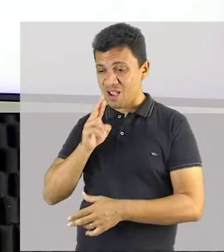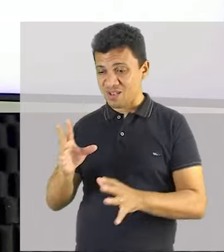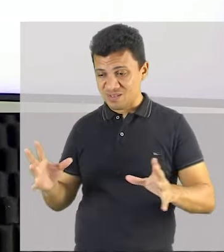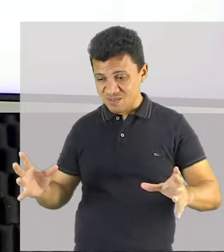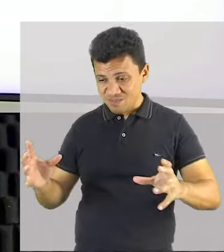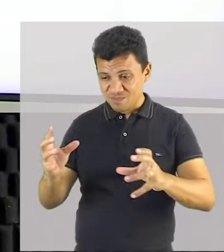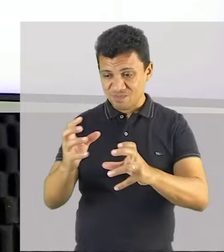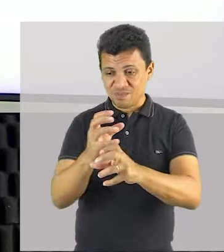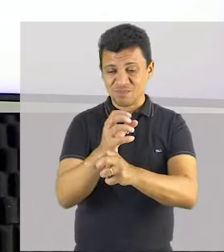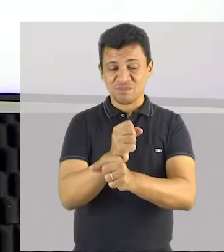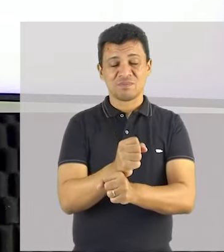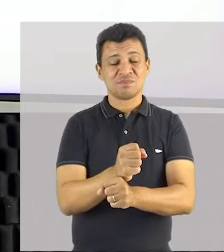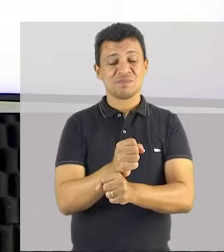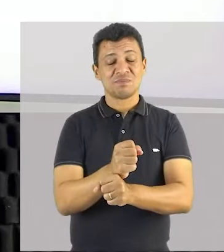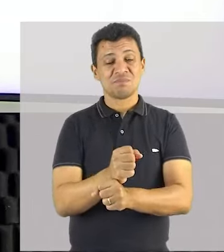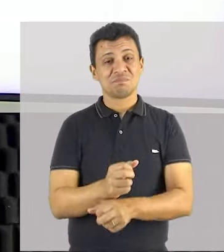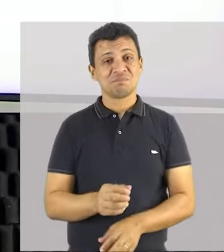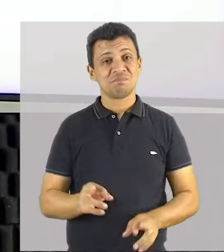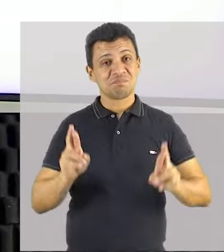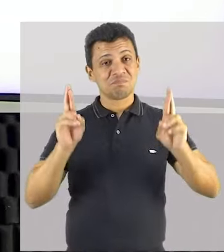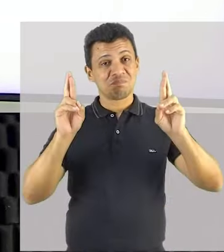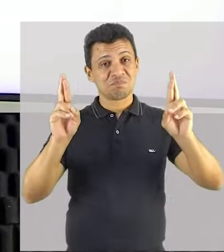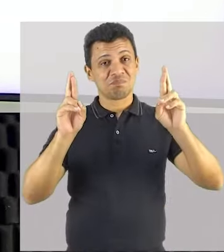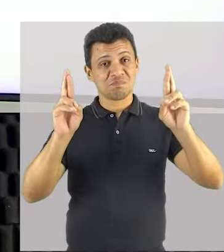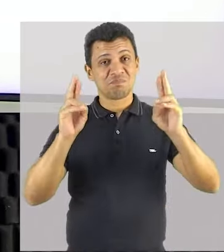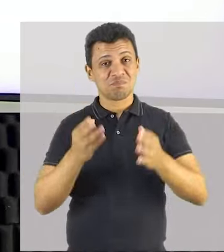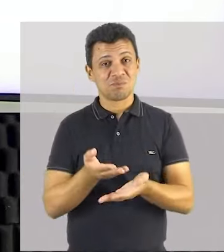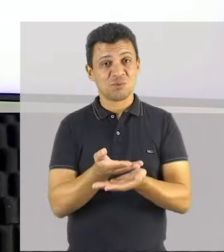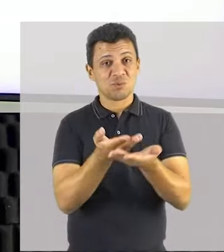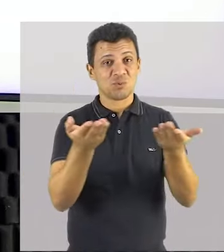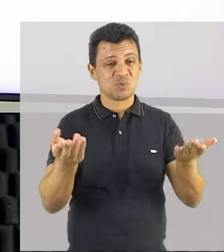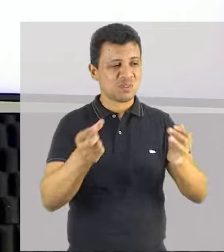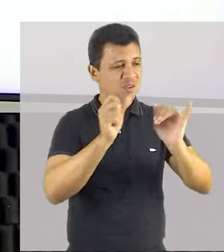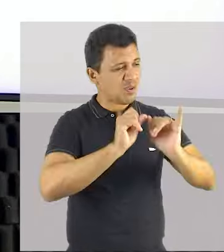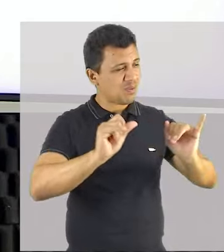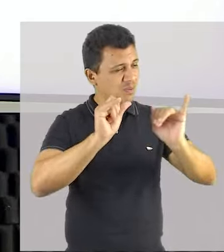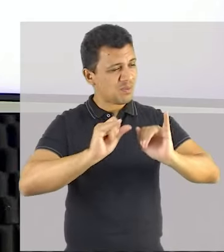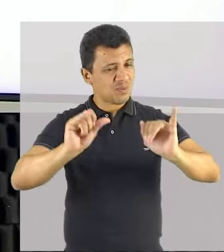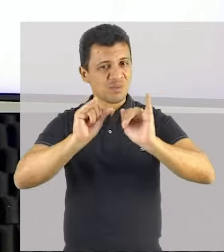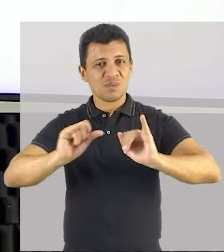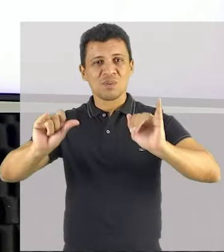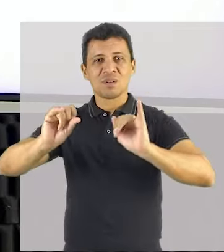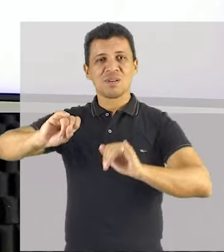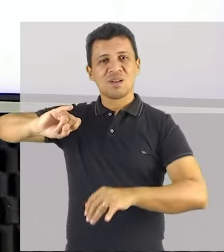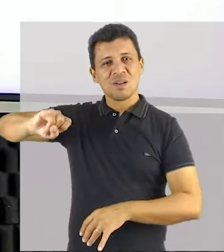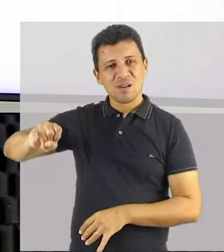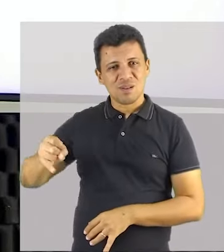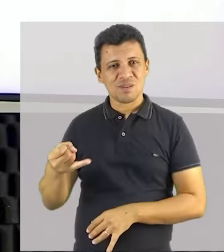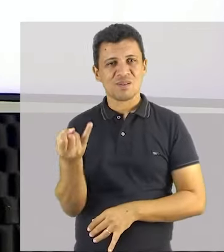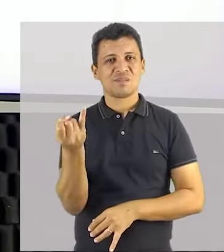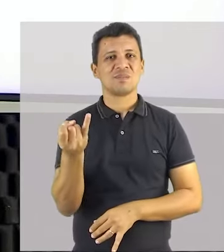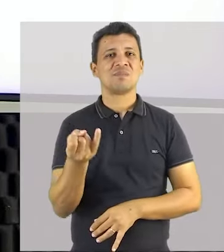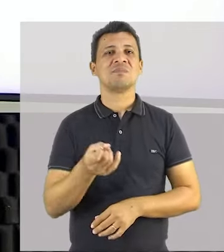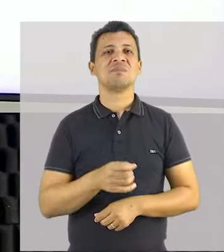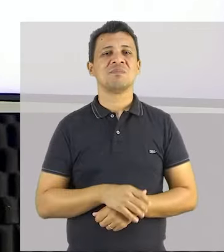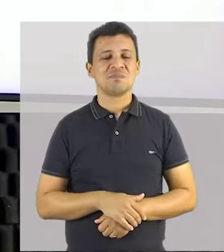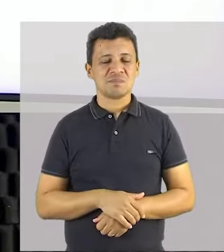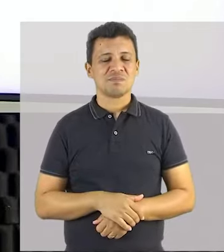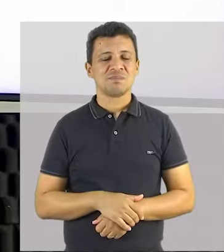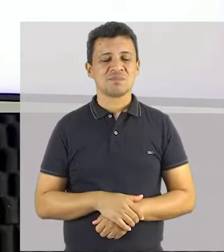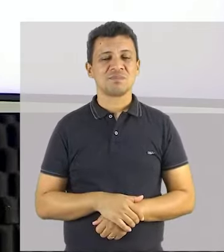eh a gente espera que vocês aproveitem as informações que foram colocadas aqui tá bom